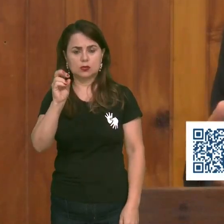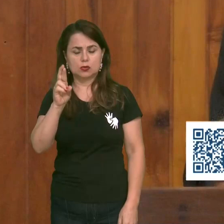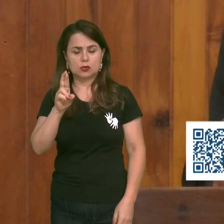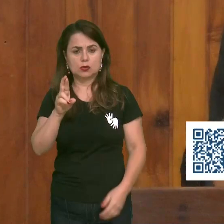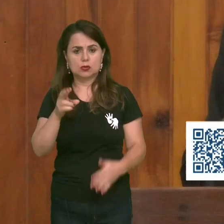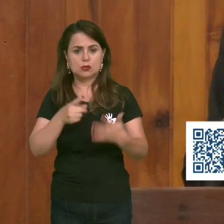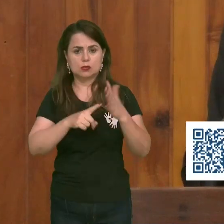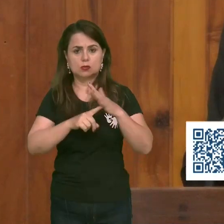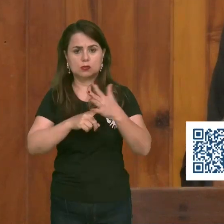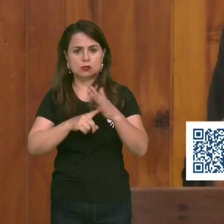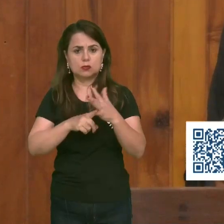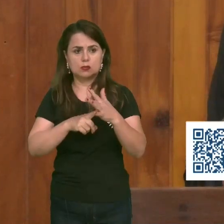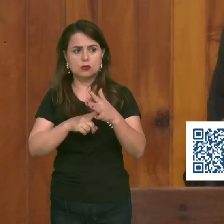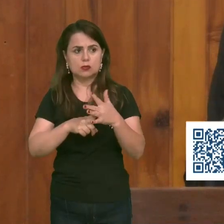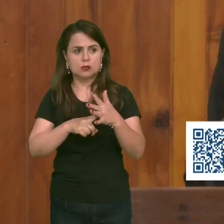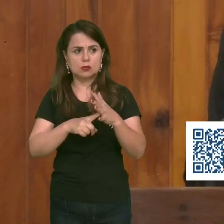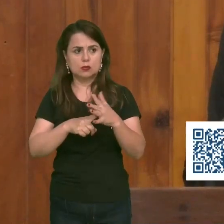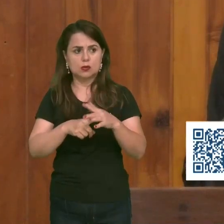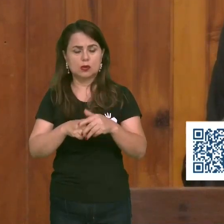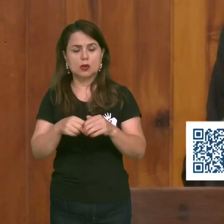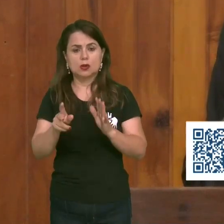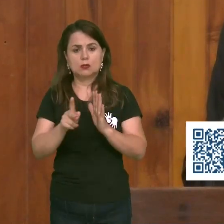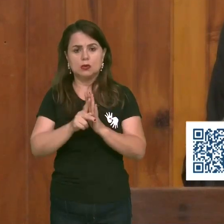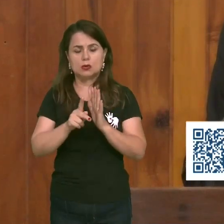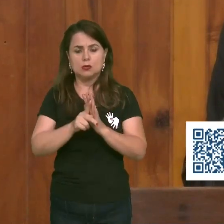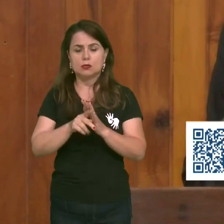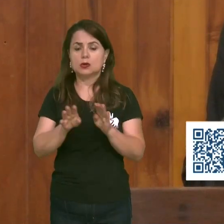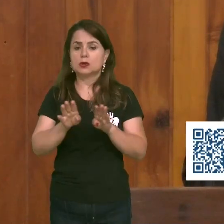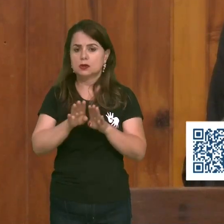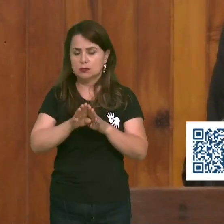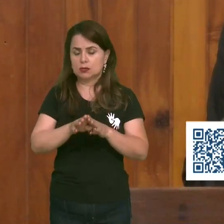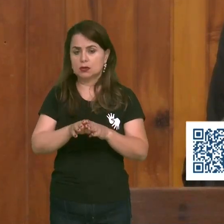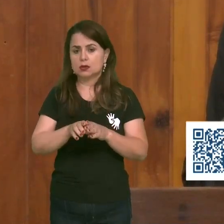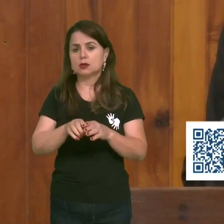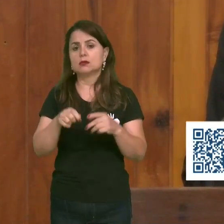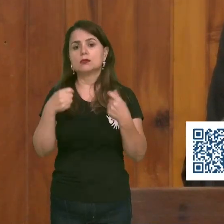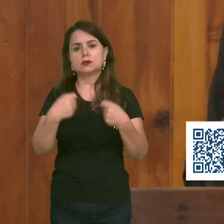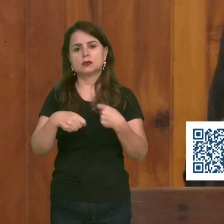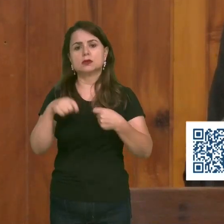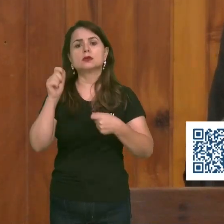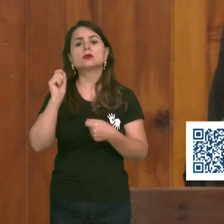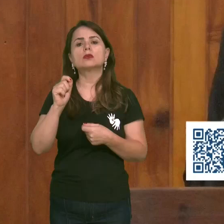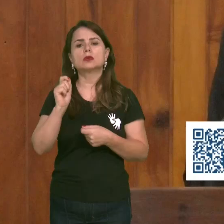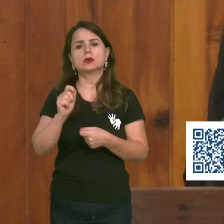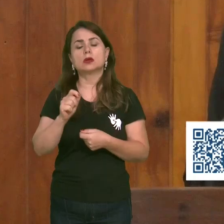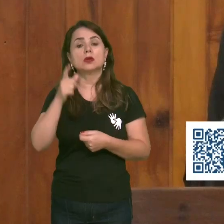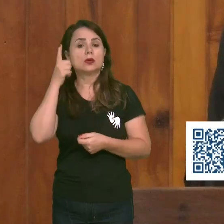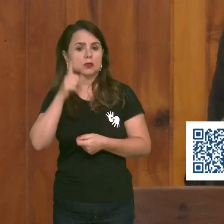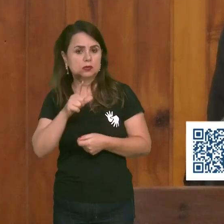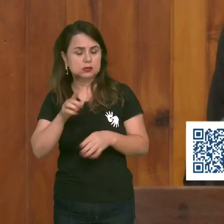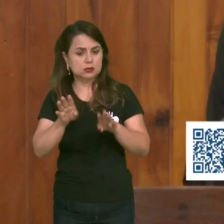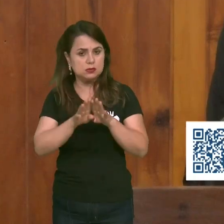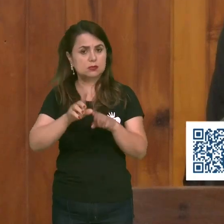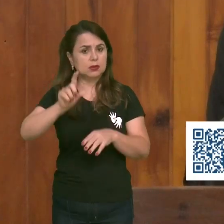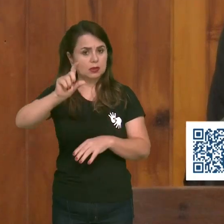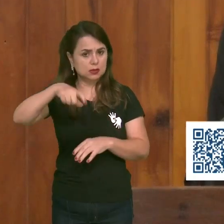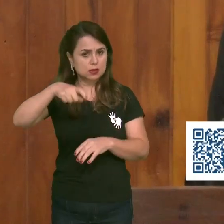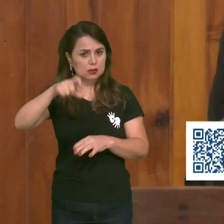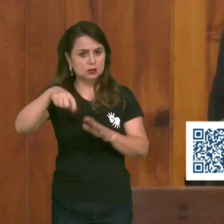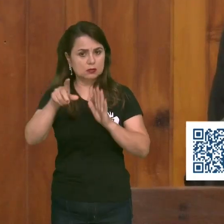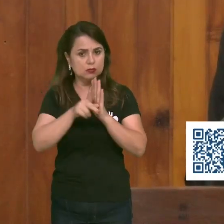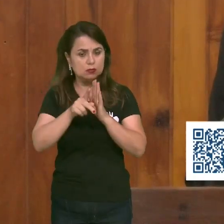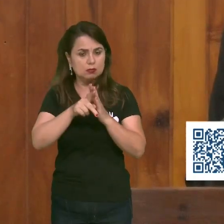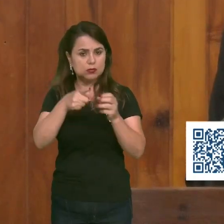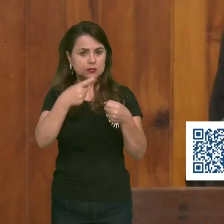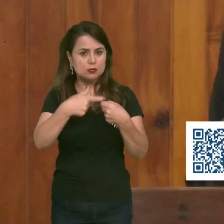abastecimento no caso do cartão Prime para que se possa começar a abastecer esses maquinários